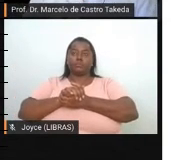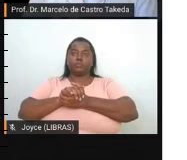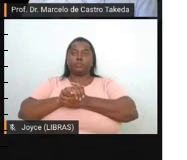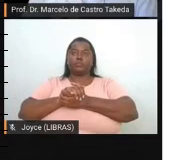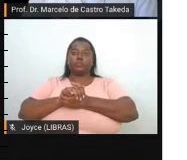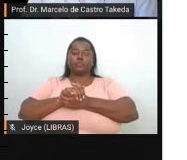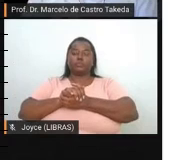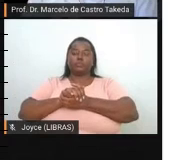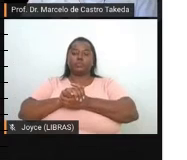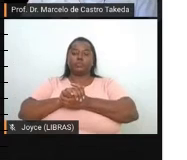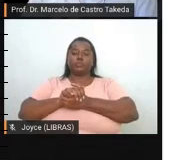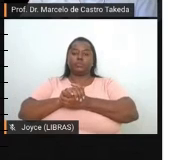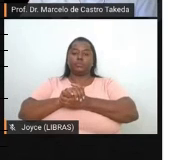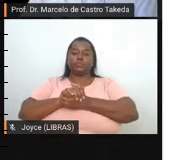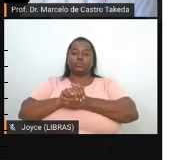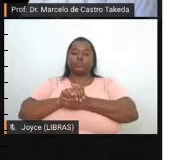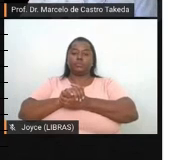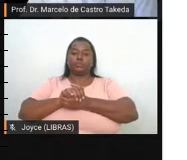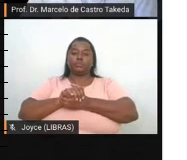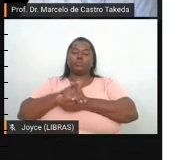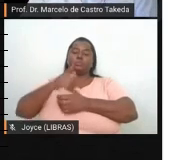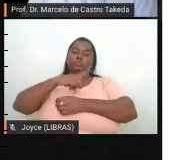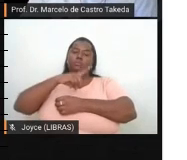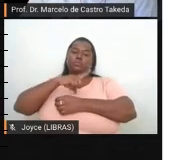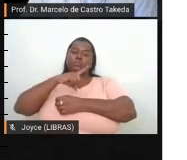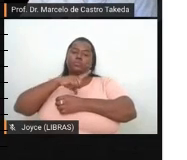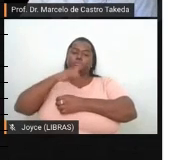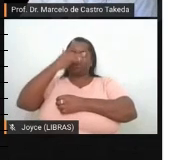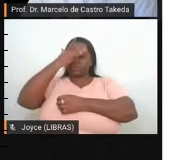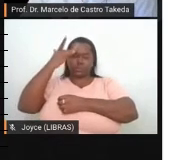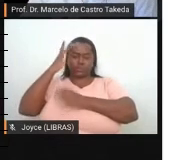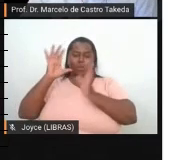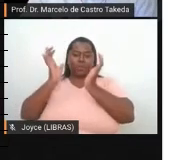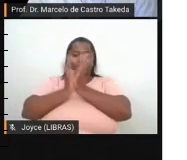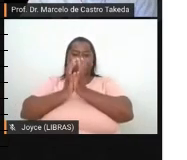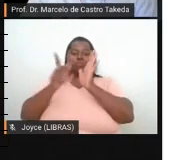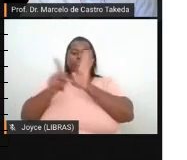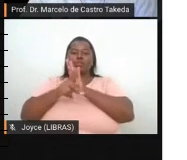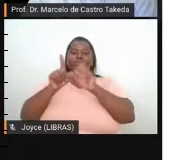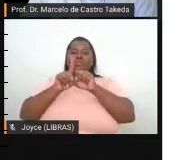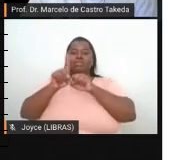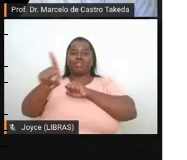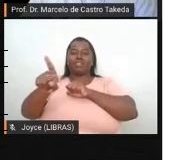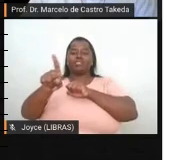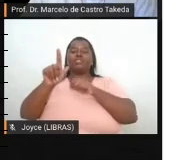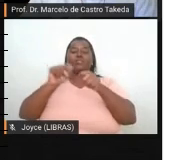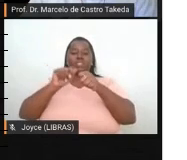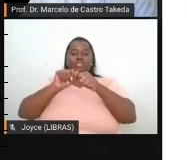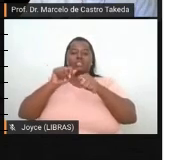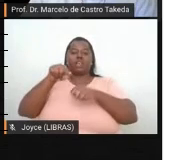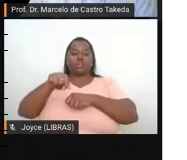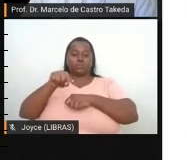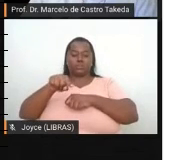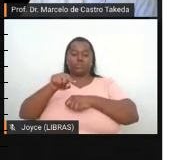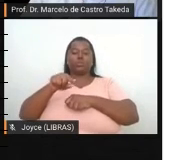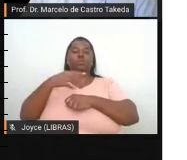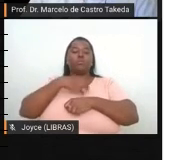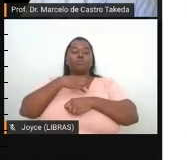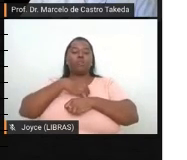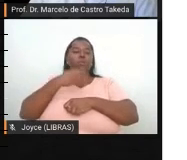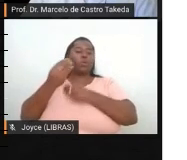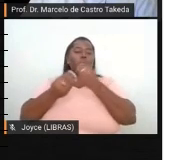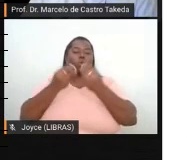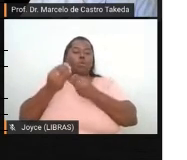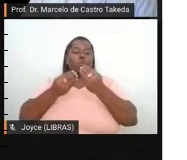Existe, o pessoal da SEAD fazia isso para a gente, uma forma de vincular a entrega das atividades e as notas